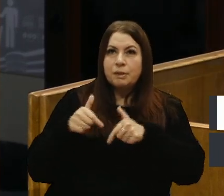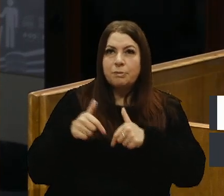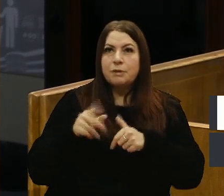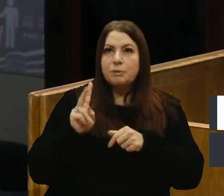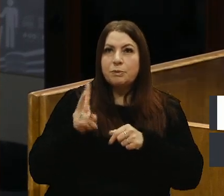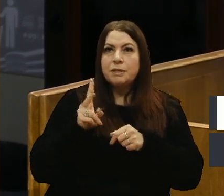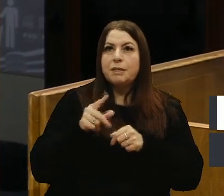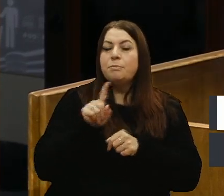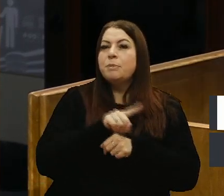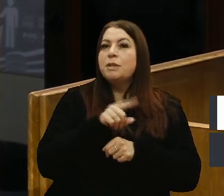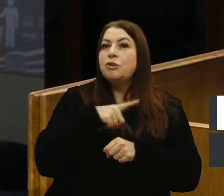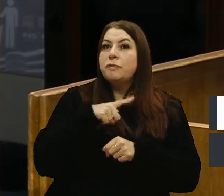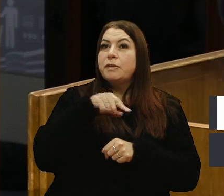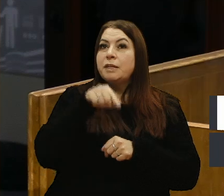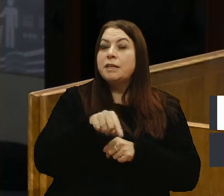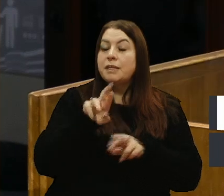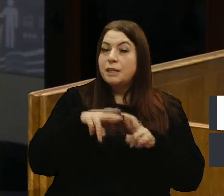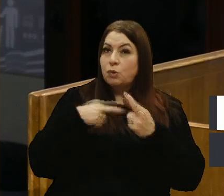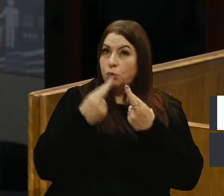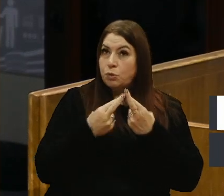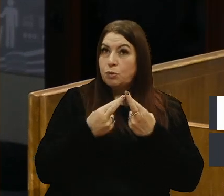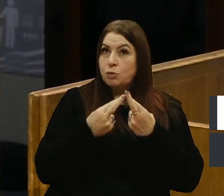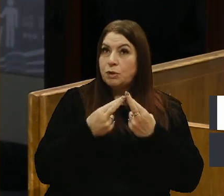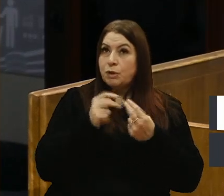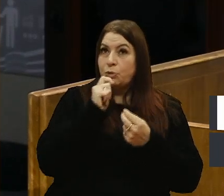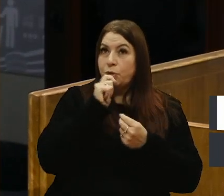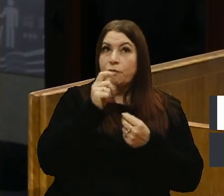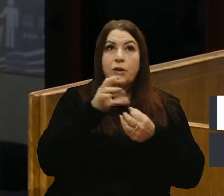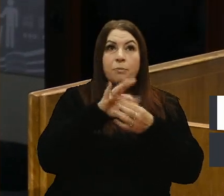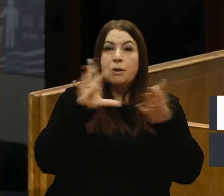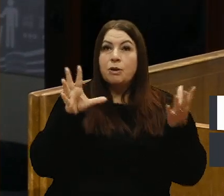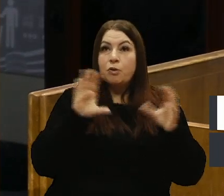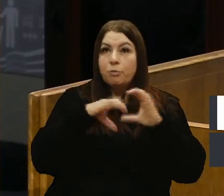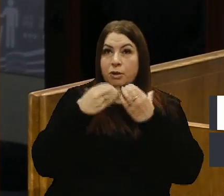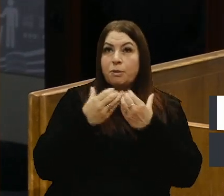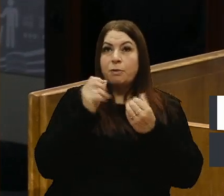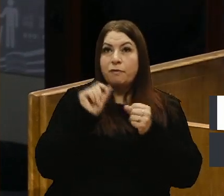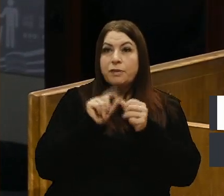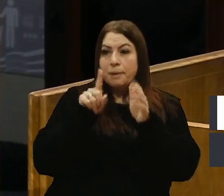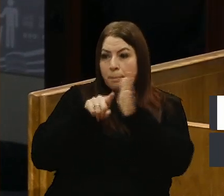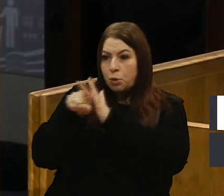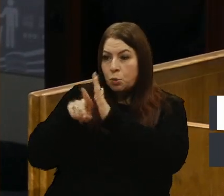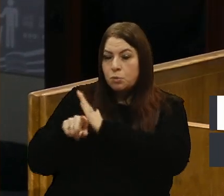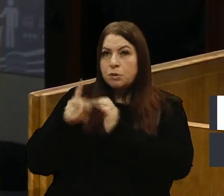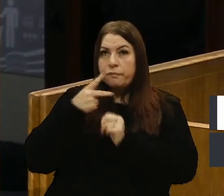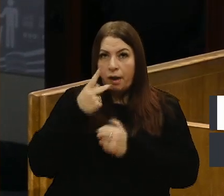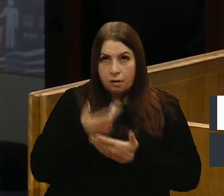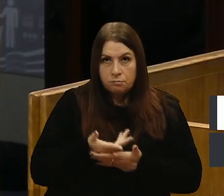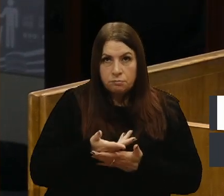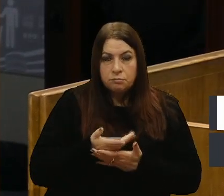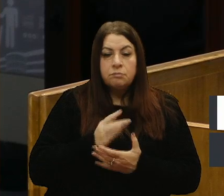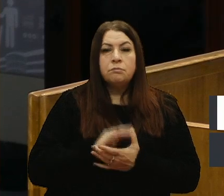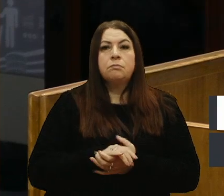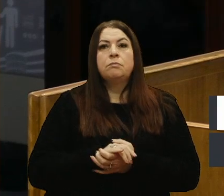sempre não abro mão, quando tiver essas audiências, é microfone aberto para que a comunidade possa fazer perguntas e se manifestar.